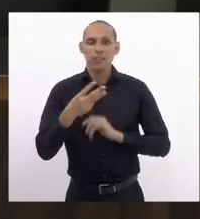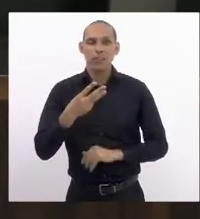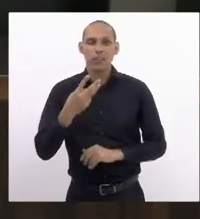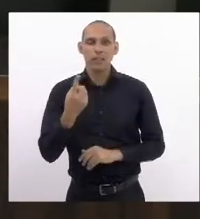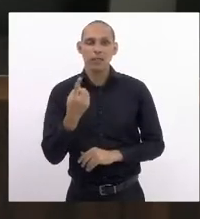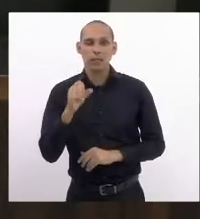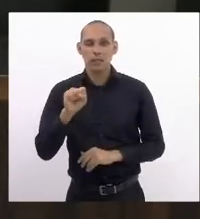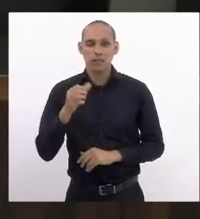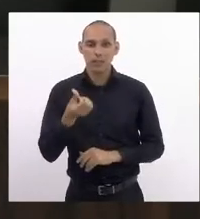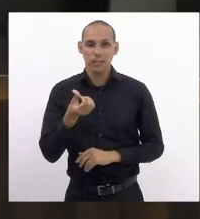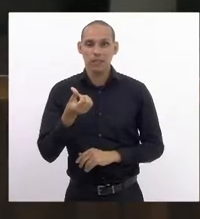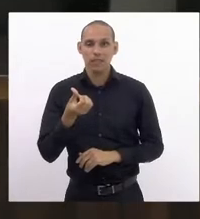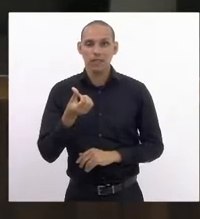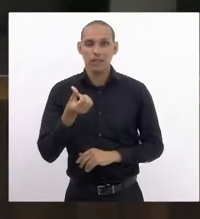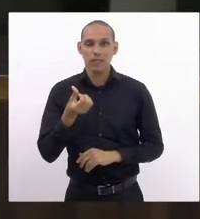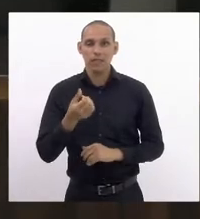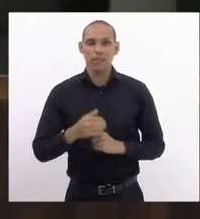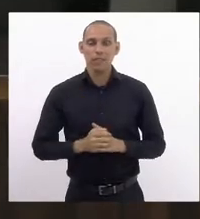3186,